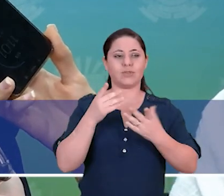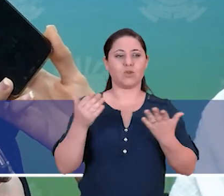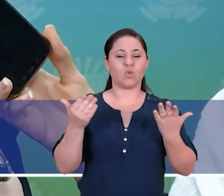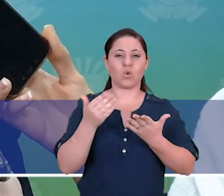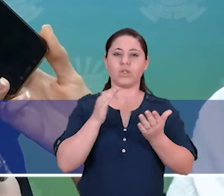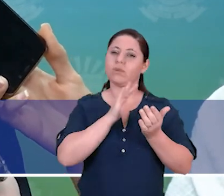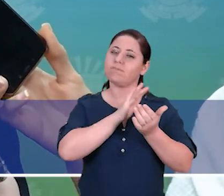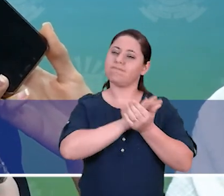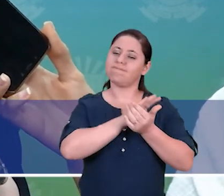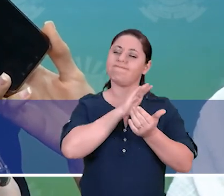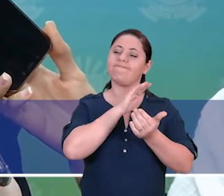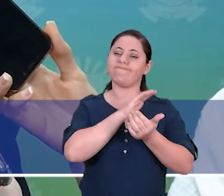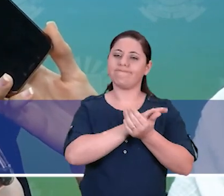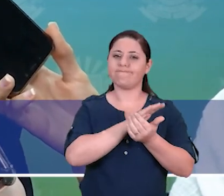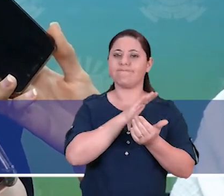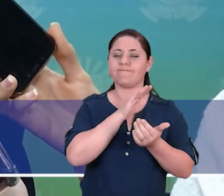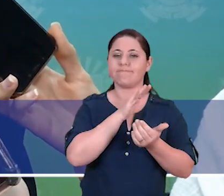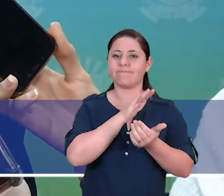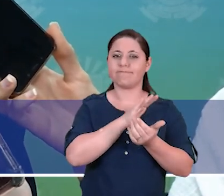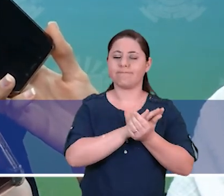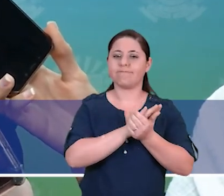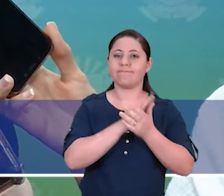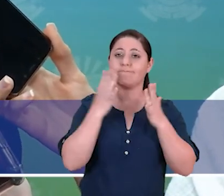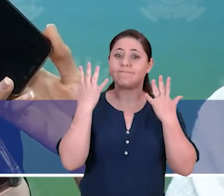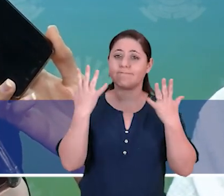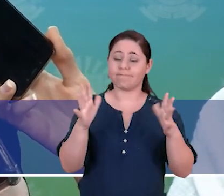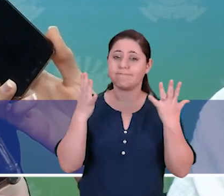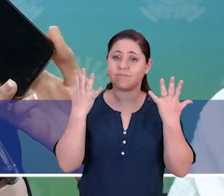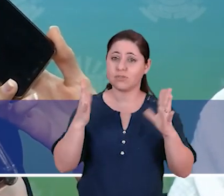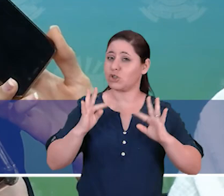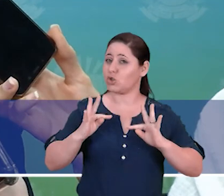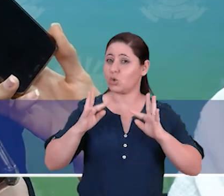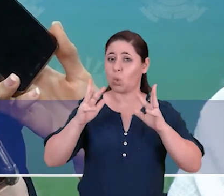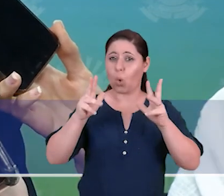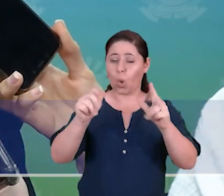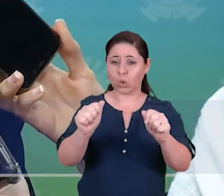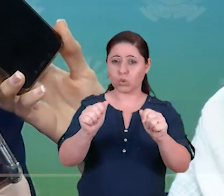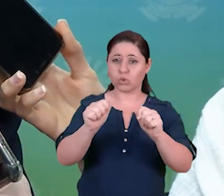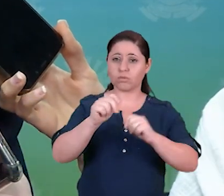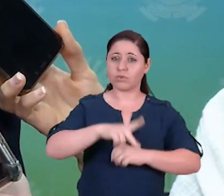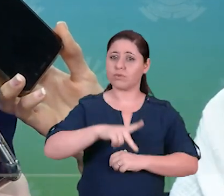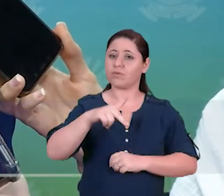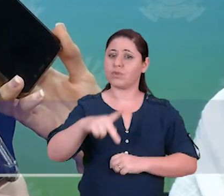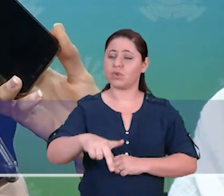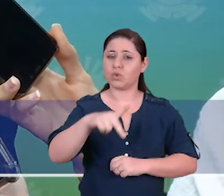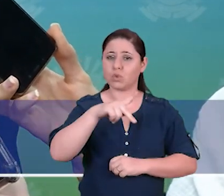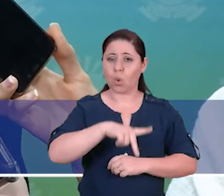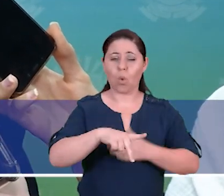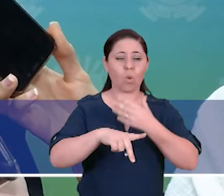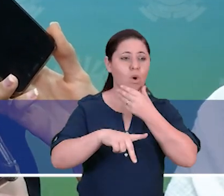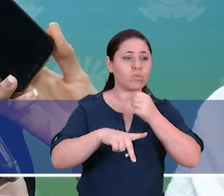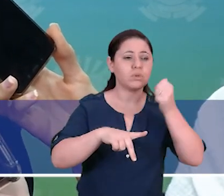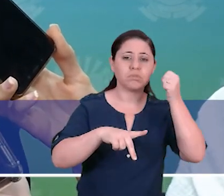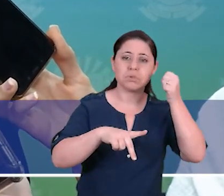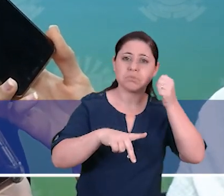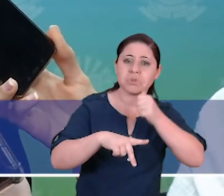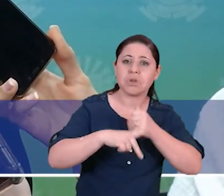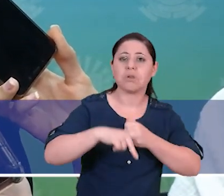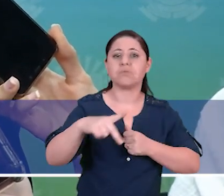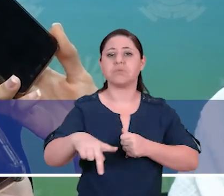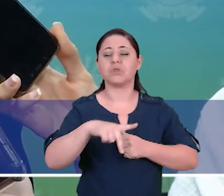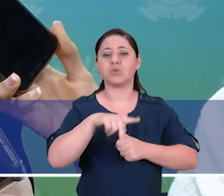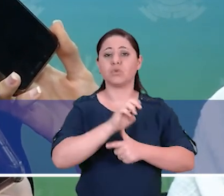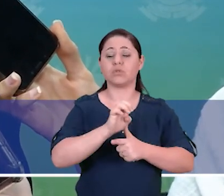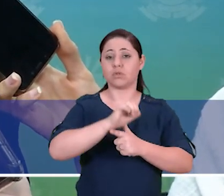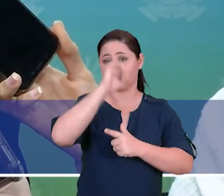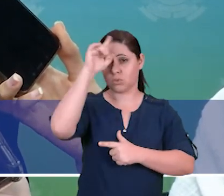de parabenização, congratulação a todos os educadores e educadoras do Mato Grosso do Sul,